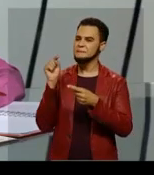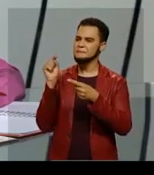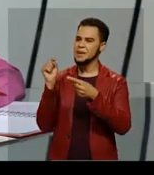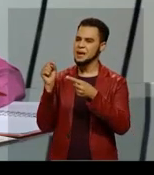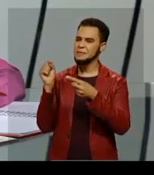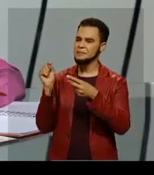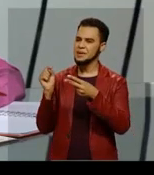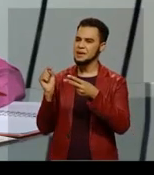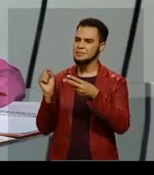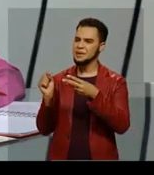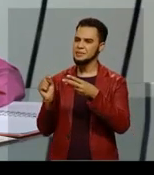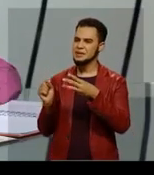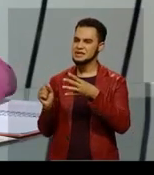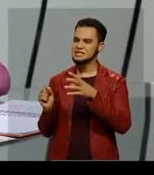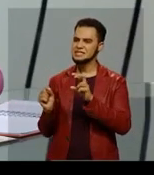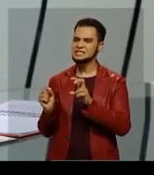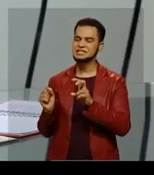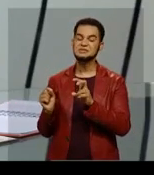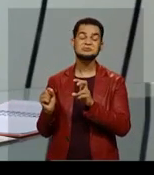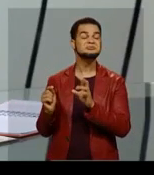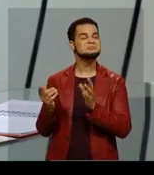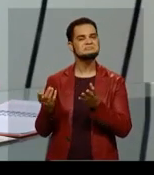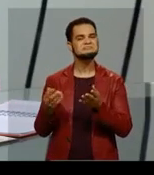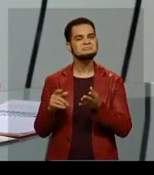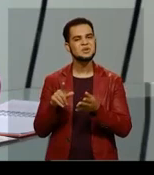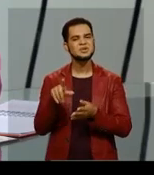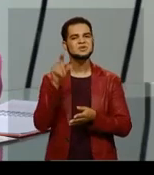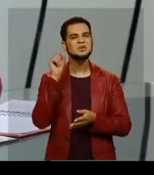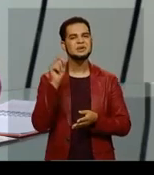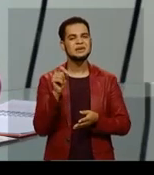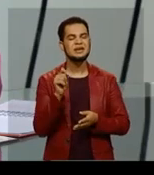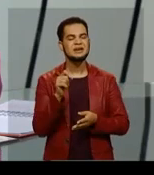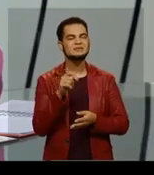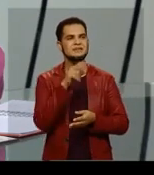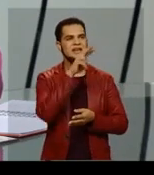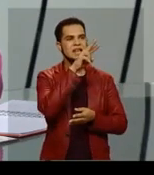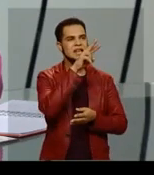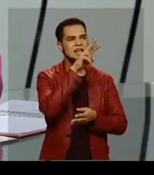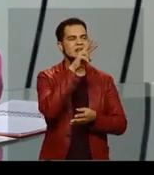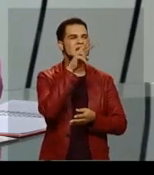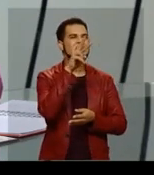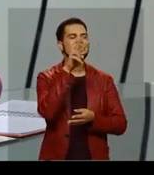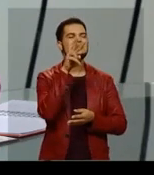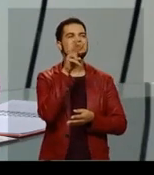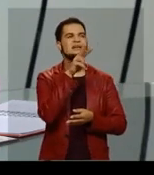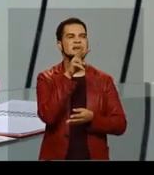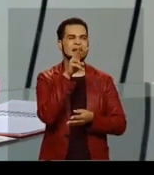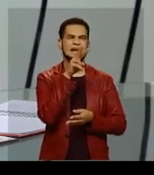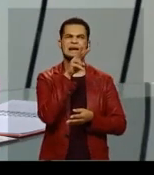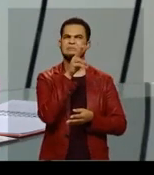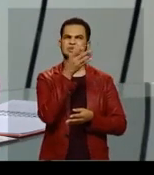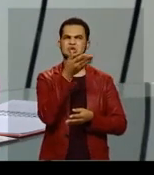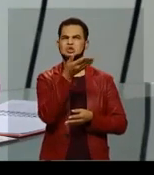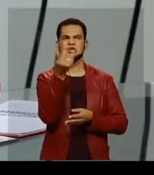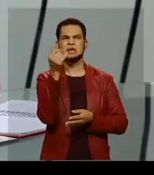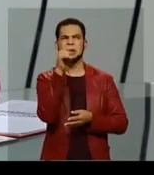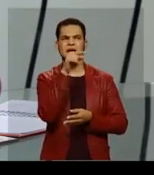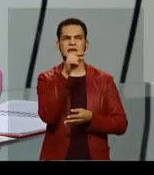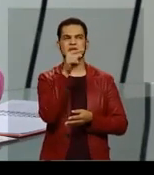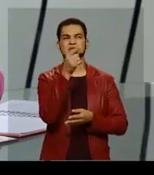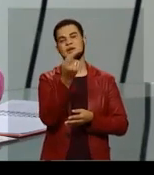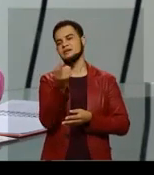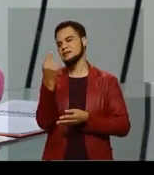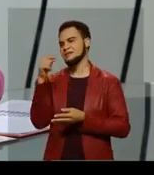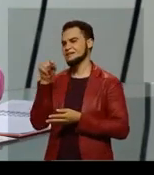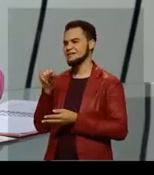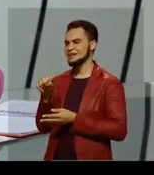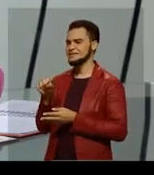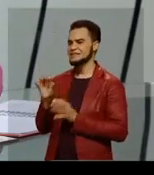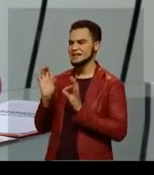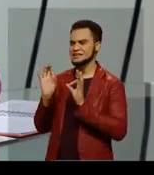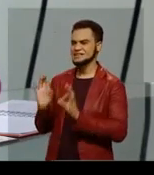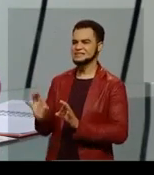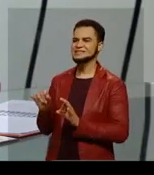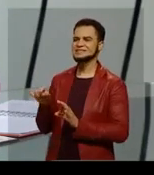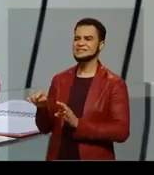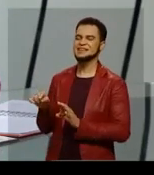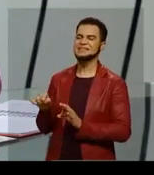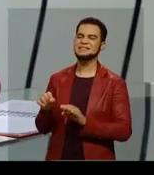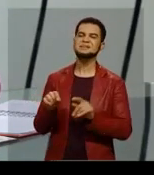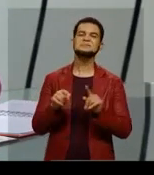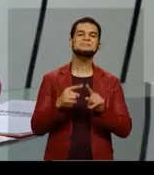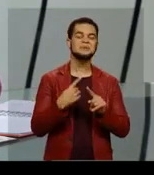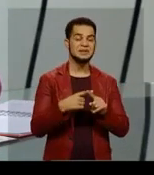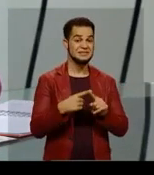de ler, né? Então, e marcar qual é daquela alternativa que você reescreve aquele texto,